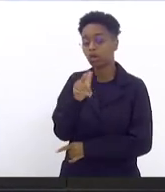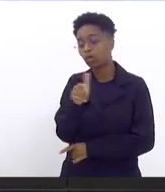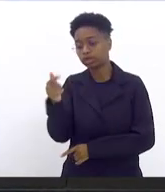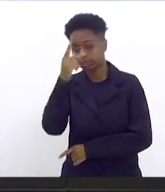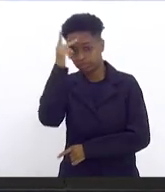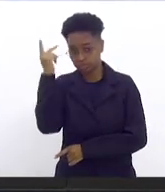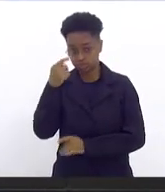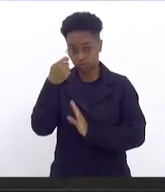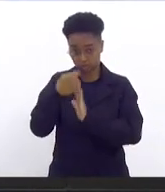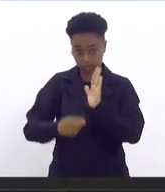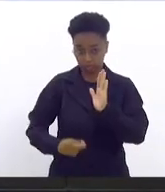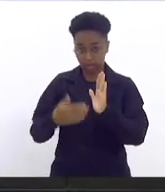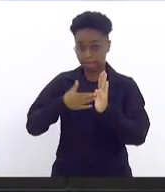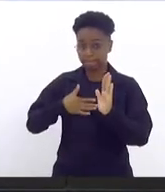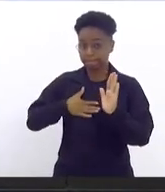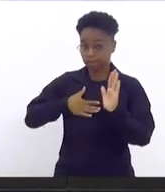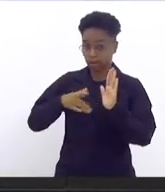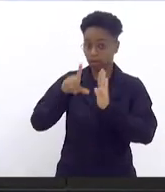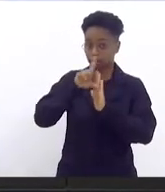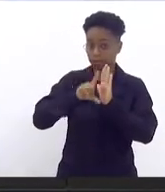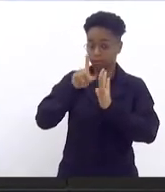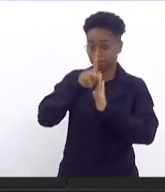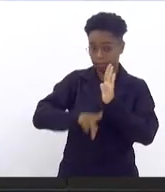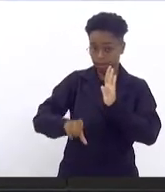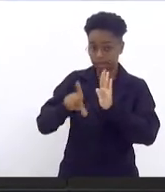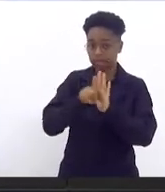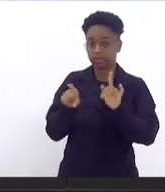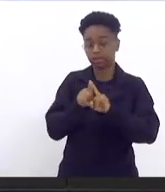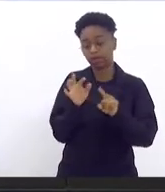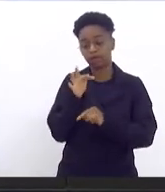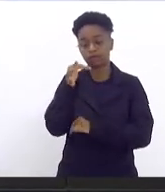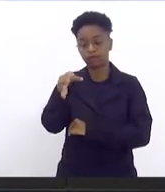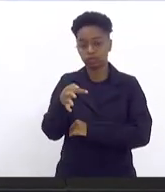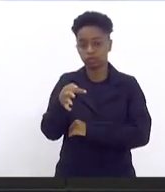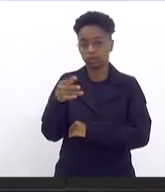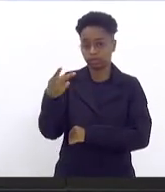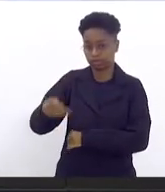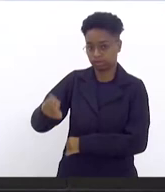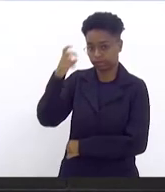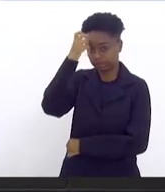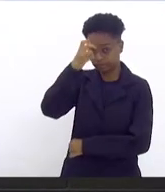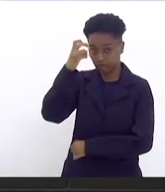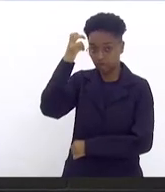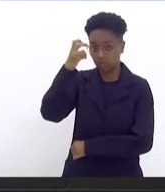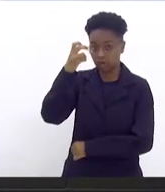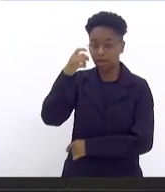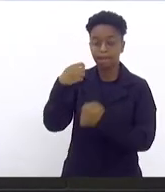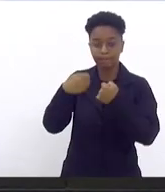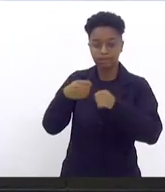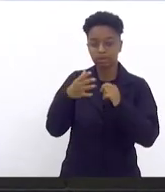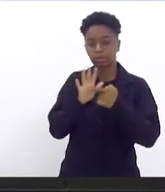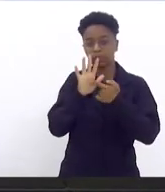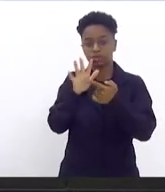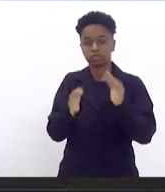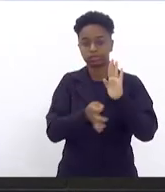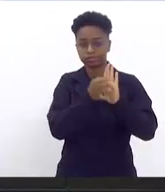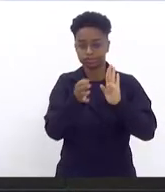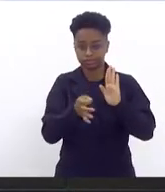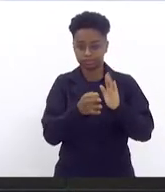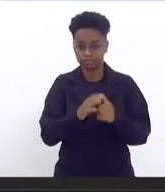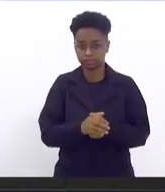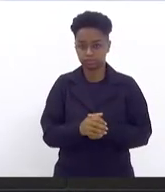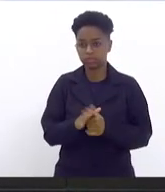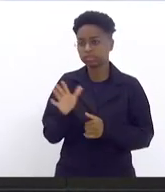seja o relator tanto do meu PL quanto do futuro PL da deputada Verônica, que deu o parecer nesse sentido. Está